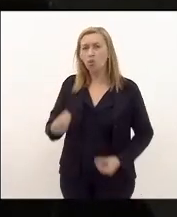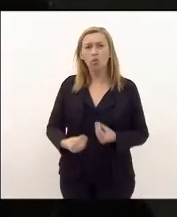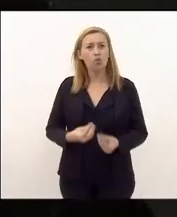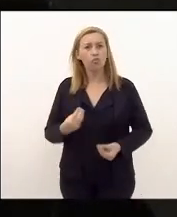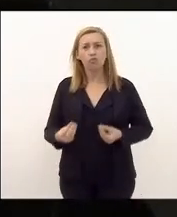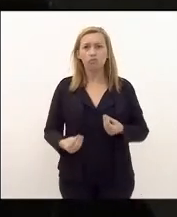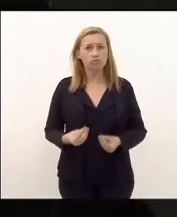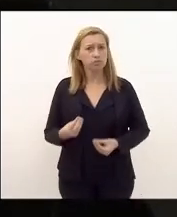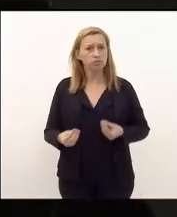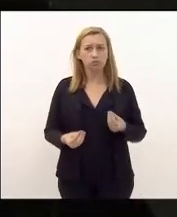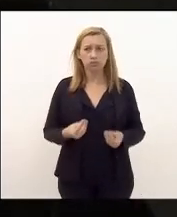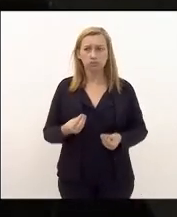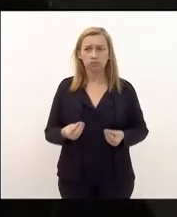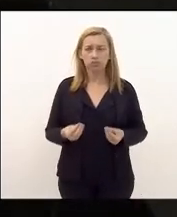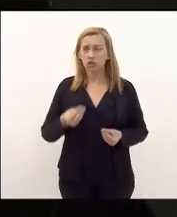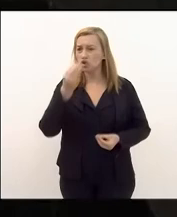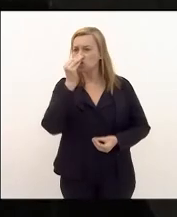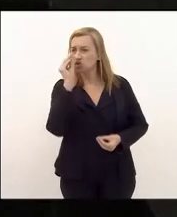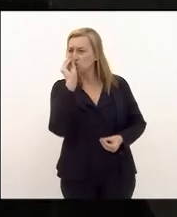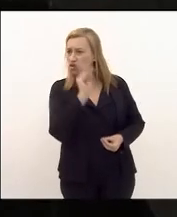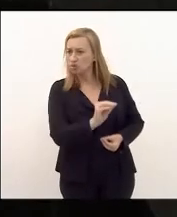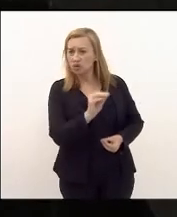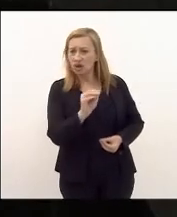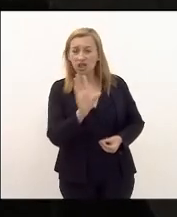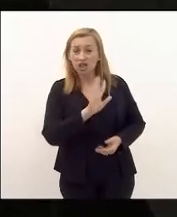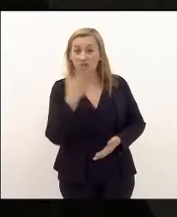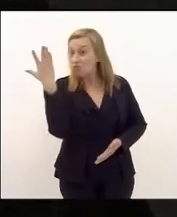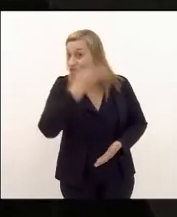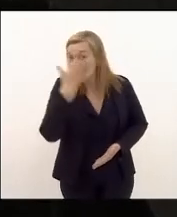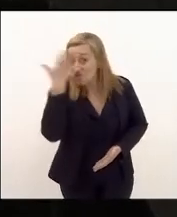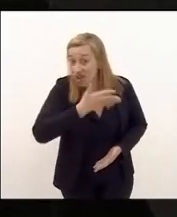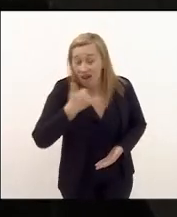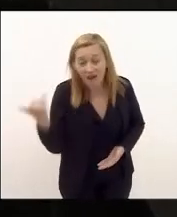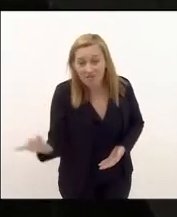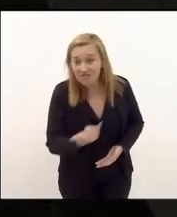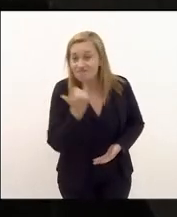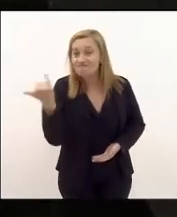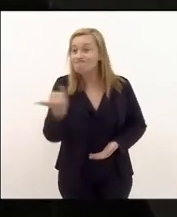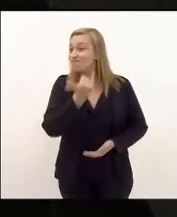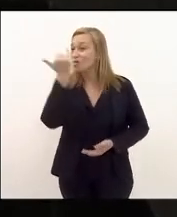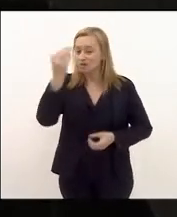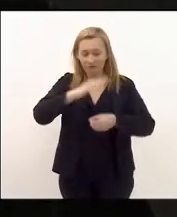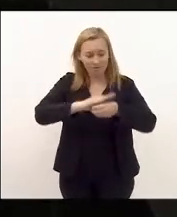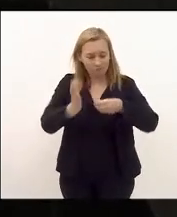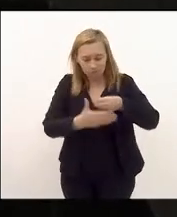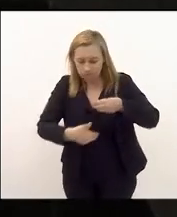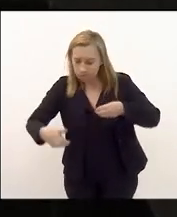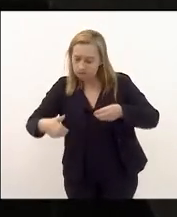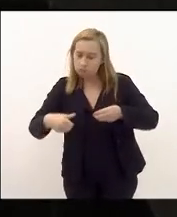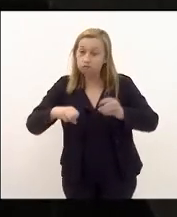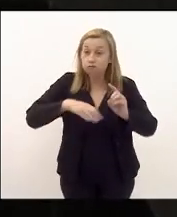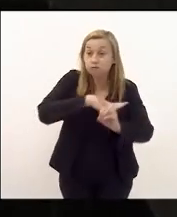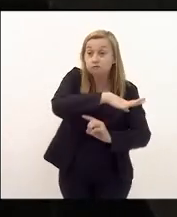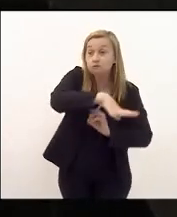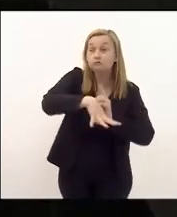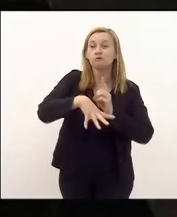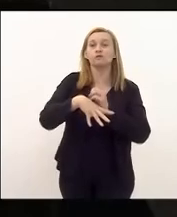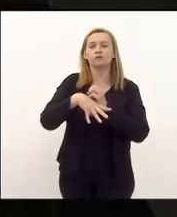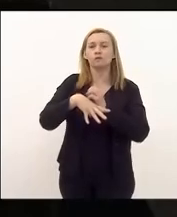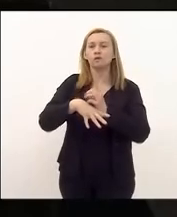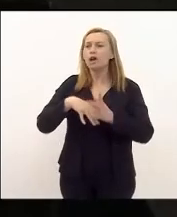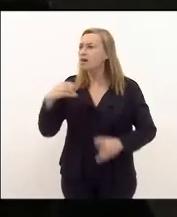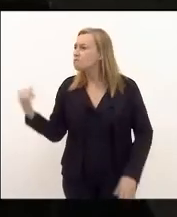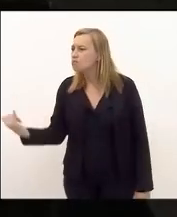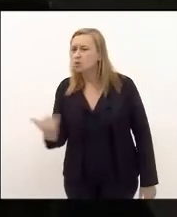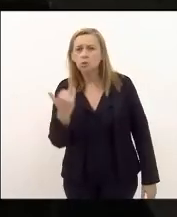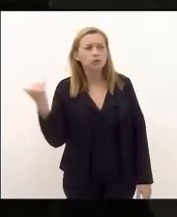de desprezar e não enxergar a importância sanitária, social, a